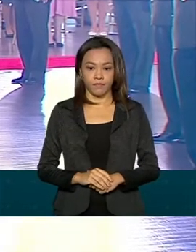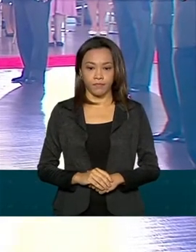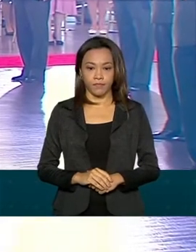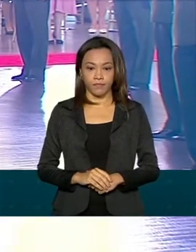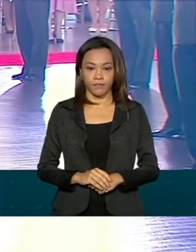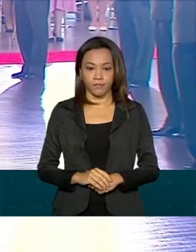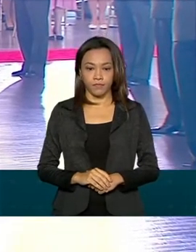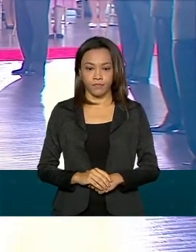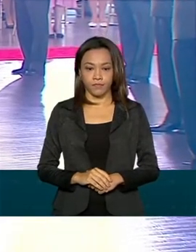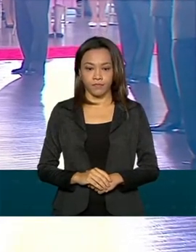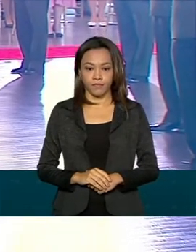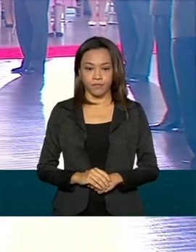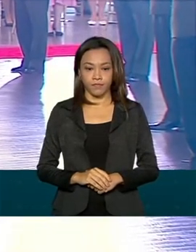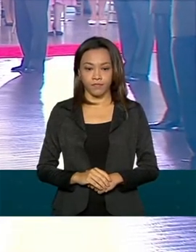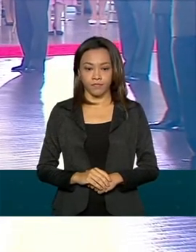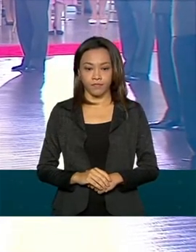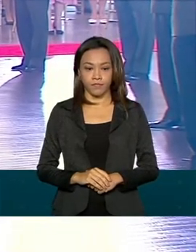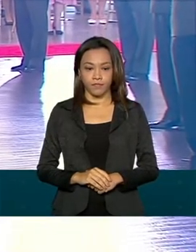oi